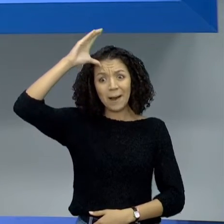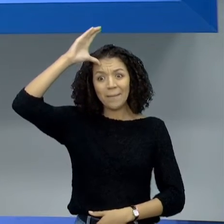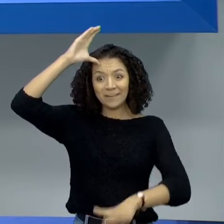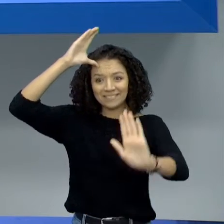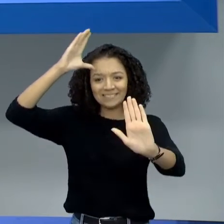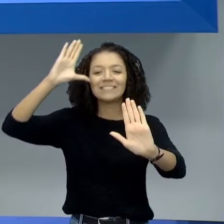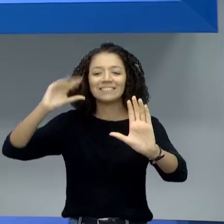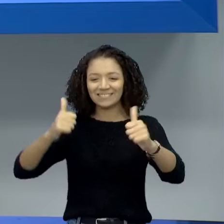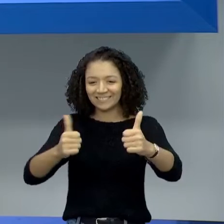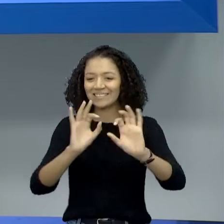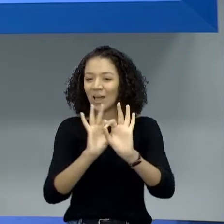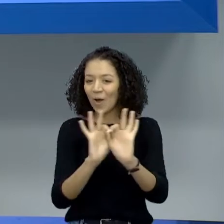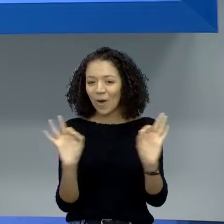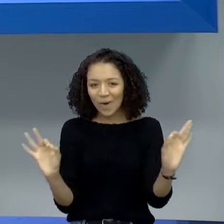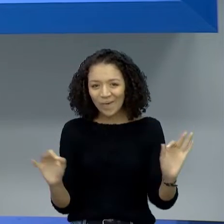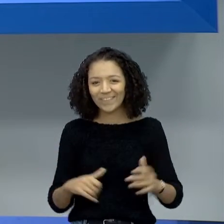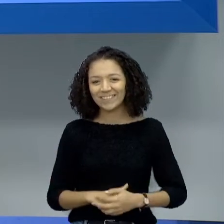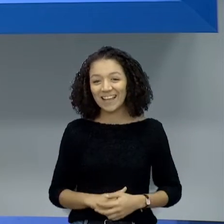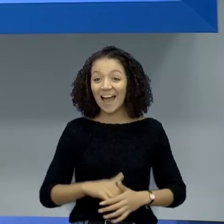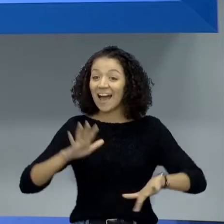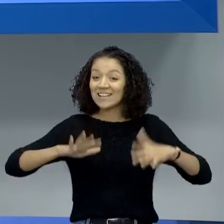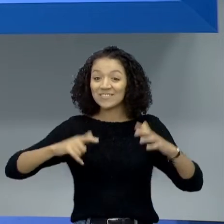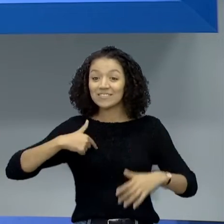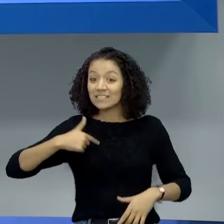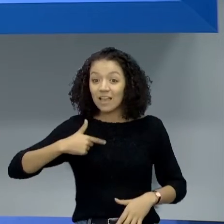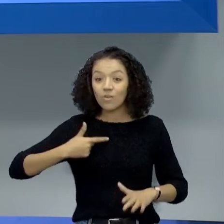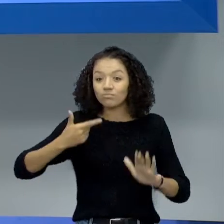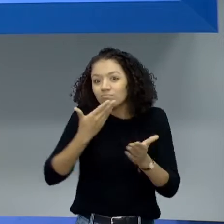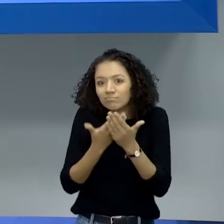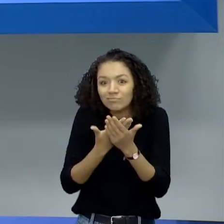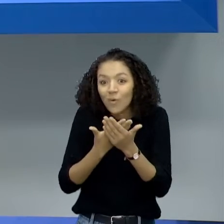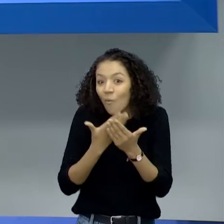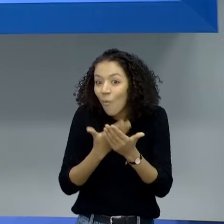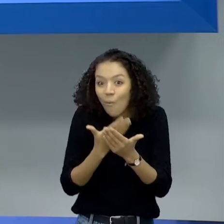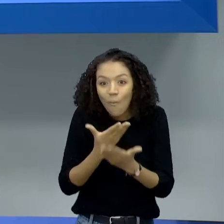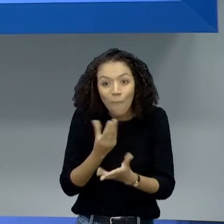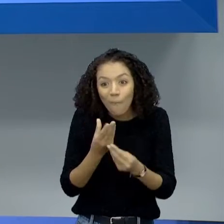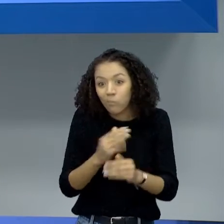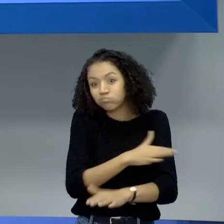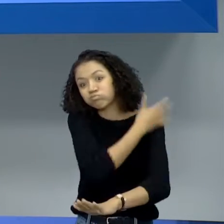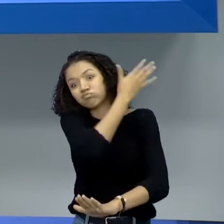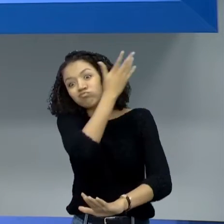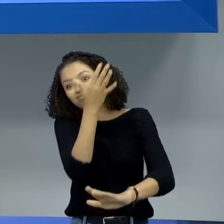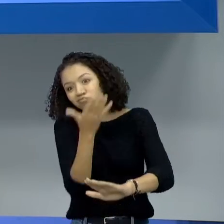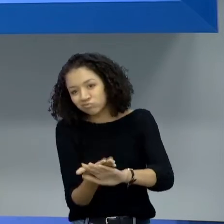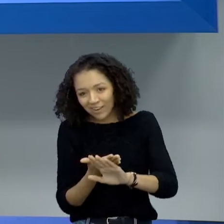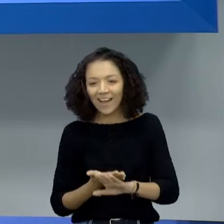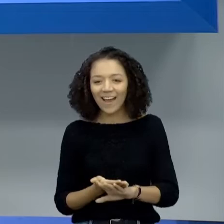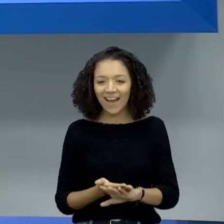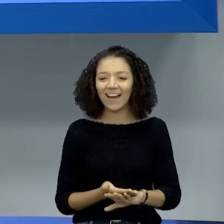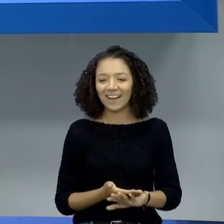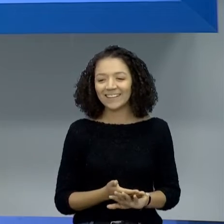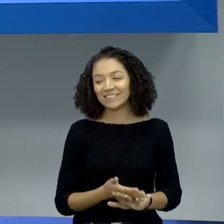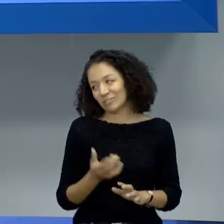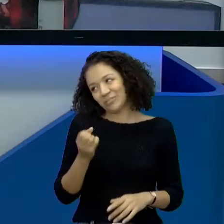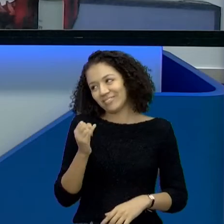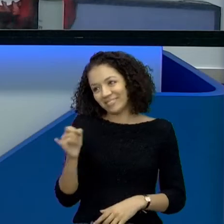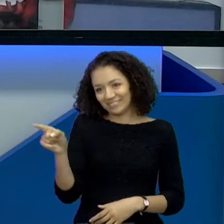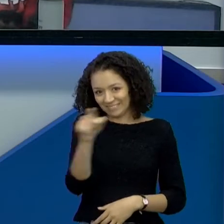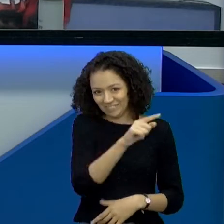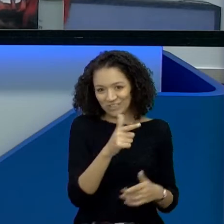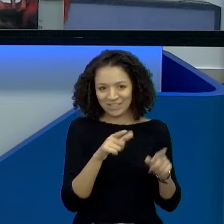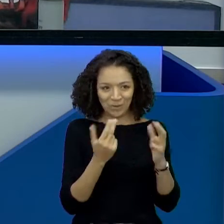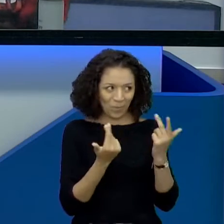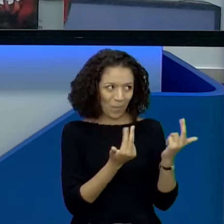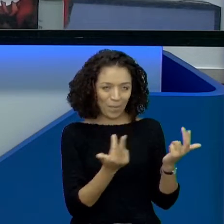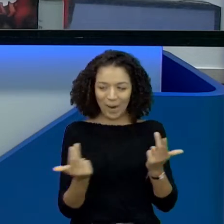para o desenvolvimento da atividade. Então, às vezes eu acabo extrapolando um pouco esse aprofundamento. Eu não sei se vocês tiveram esse tipo de problema também. Como foi